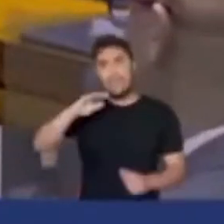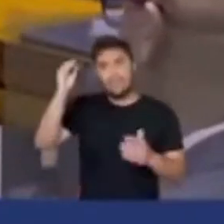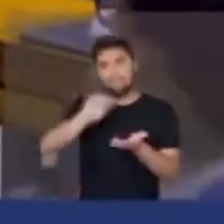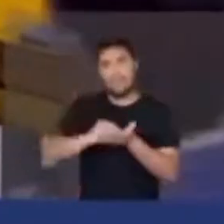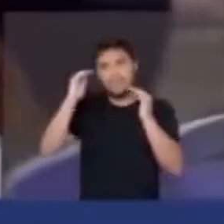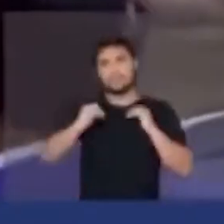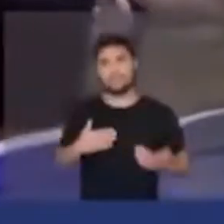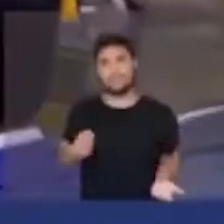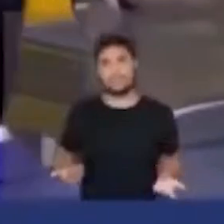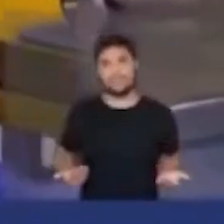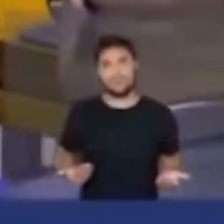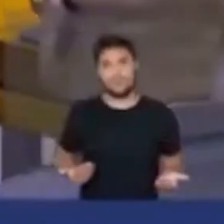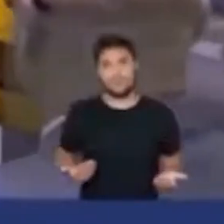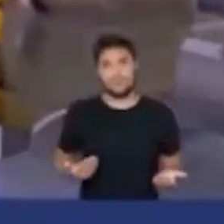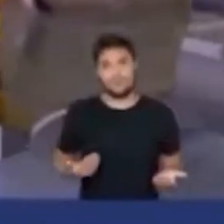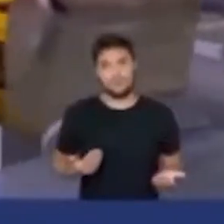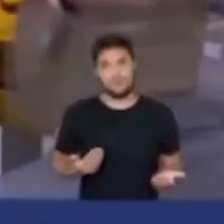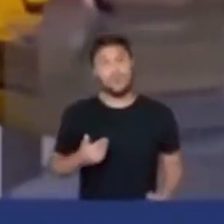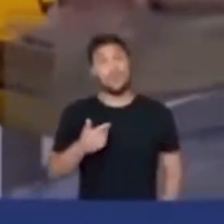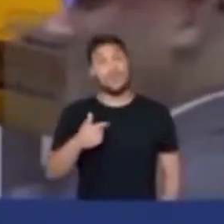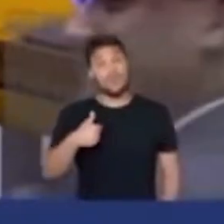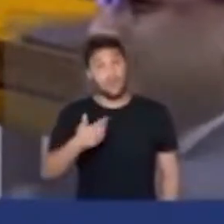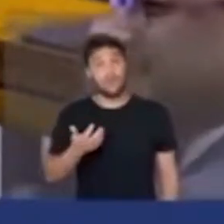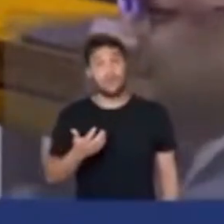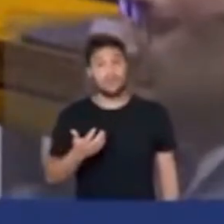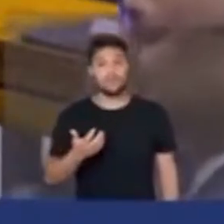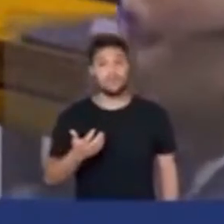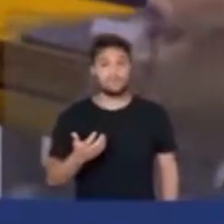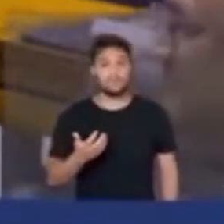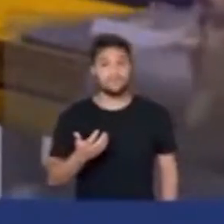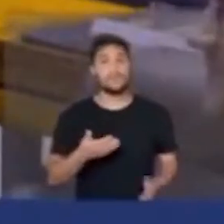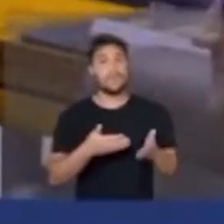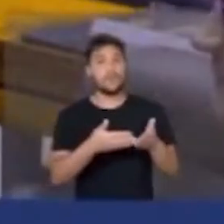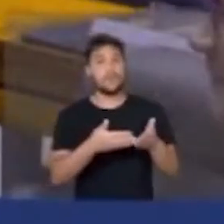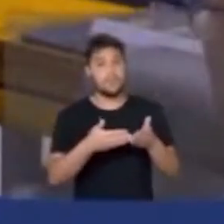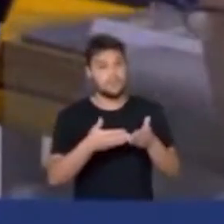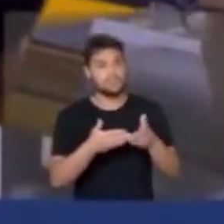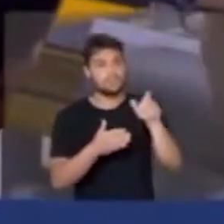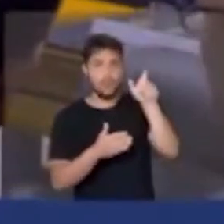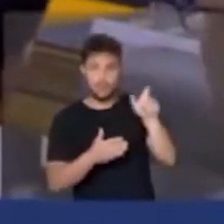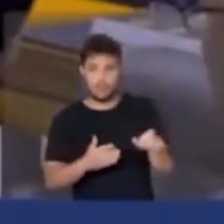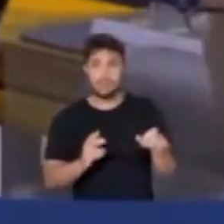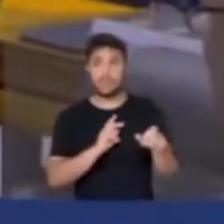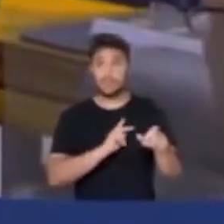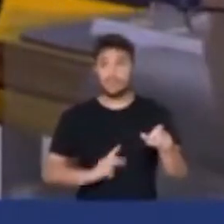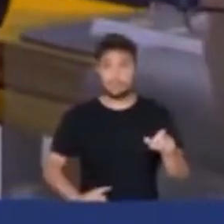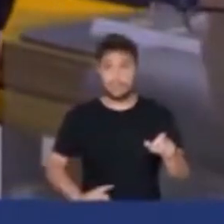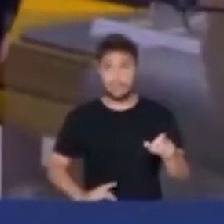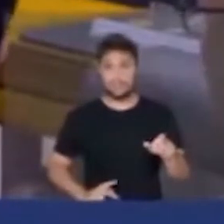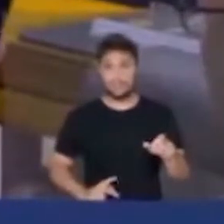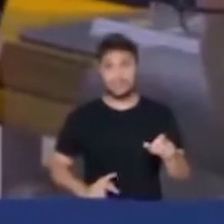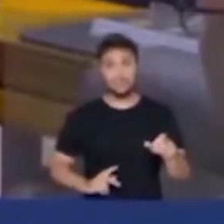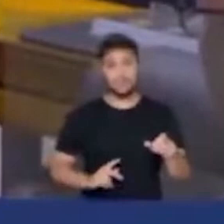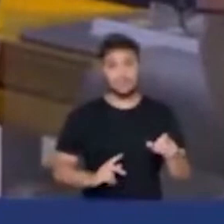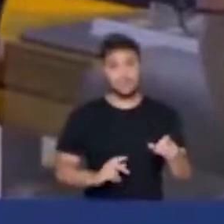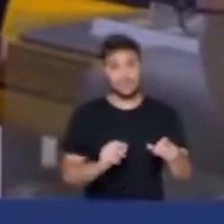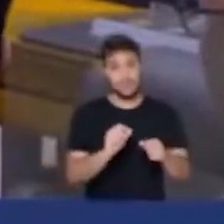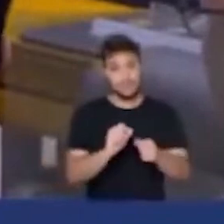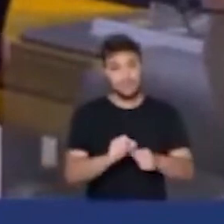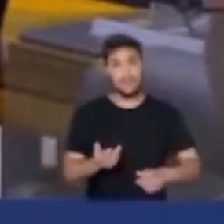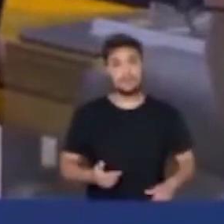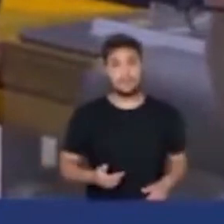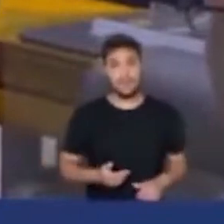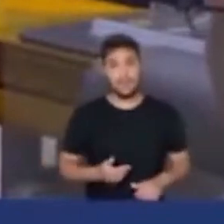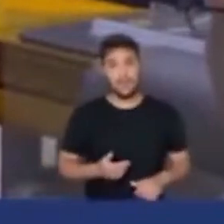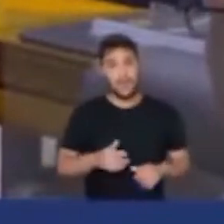desaforo. Pessoal. Tá? E uma peço coisa, eu aproveito para pedir a Vossa Excelência. Para que peço faça a palavra